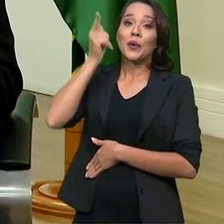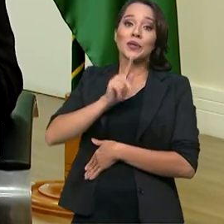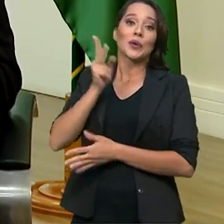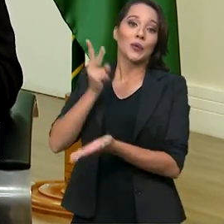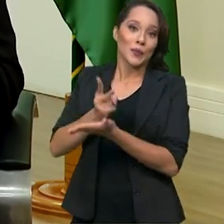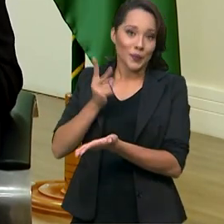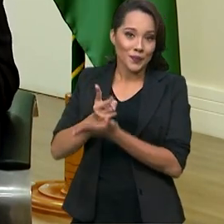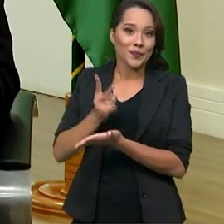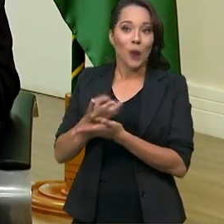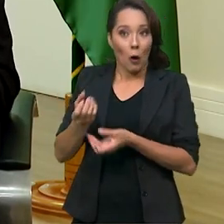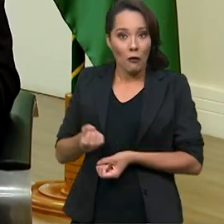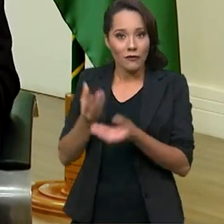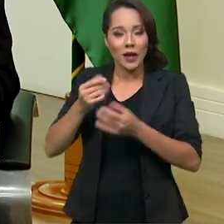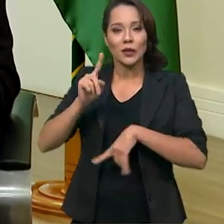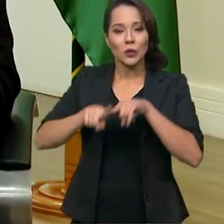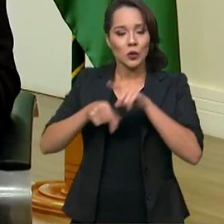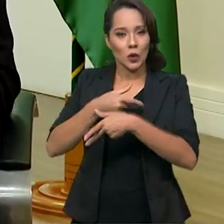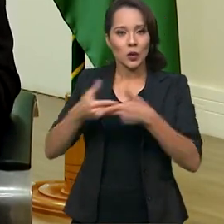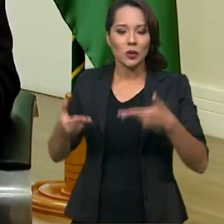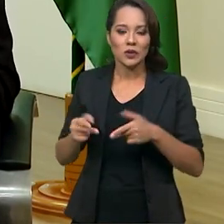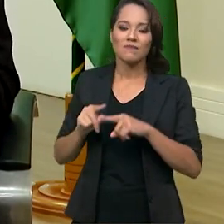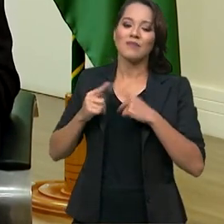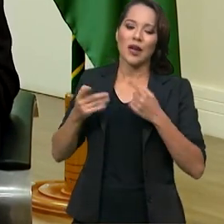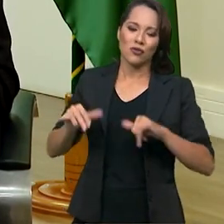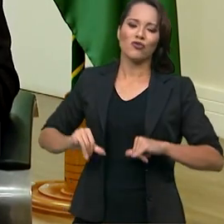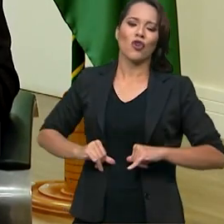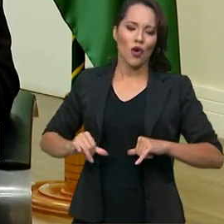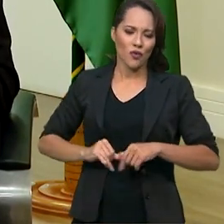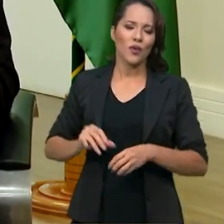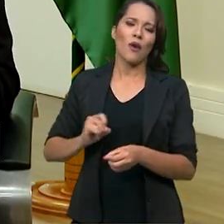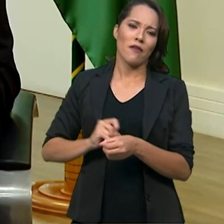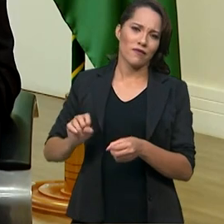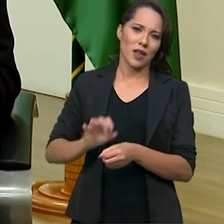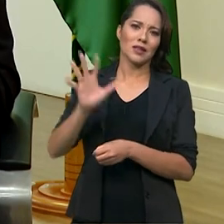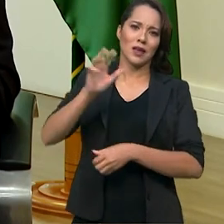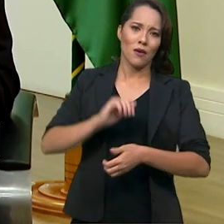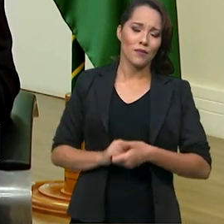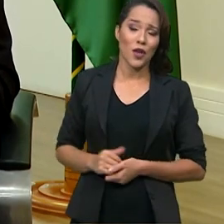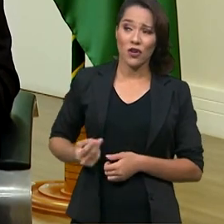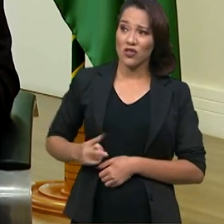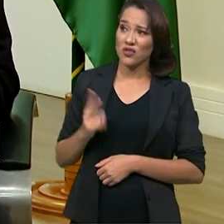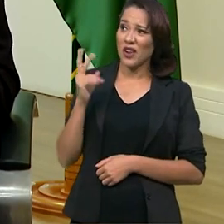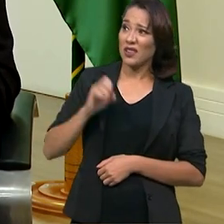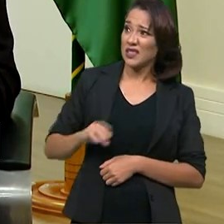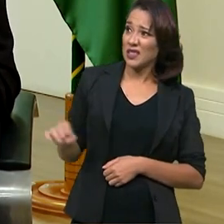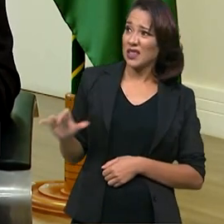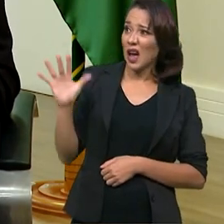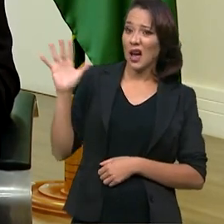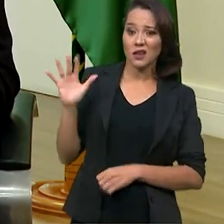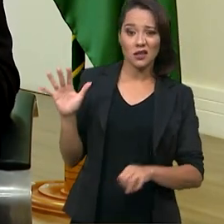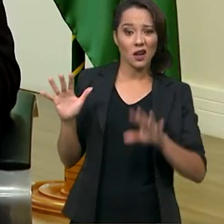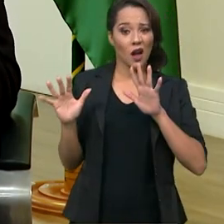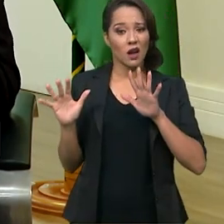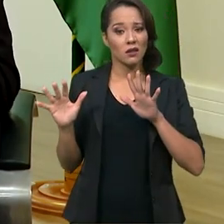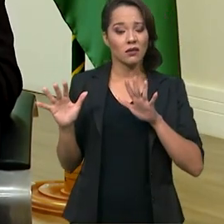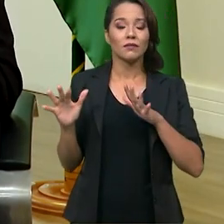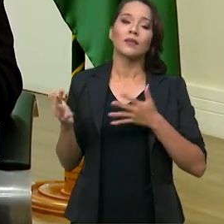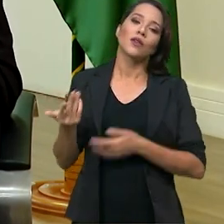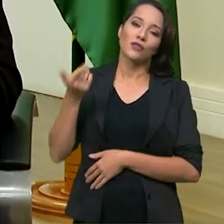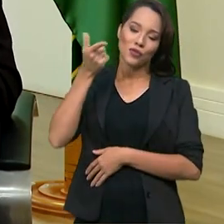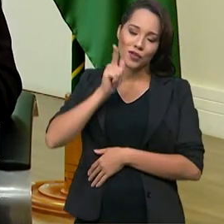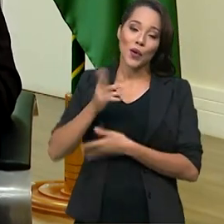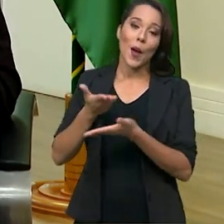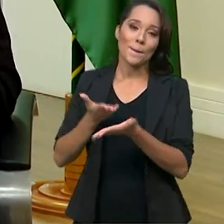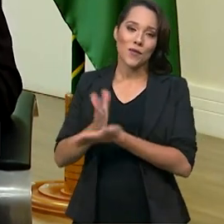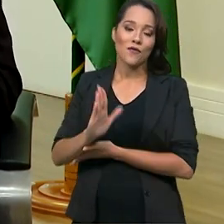manter a oferta dos produtos, mas também sofre com a inflação, que os preços aumentaram. Então, com isso, nós conseguimos